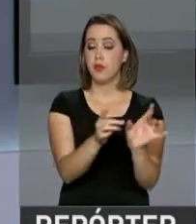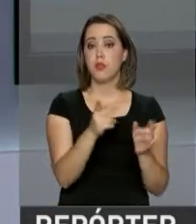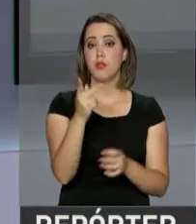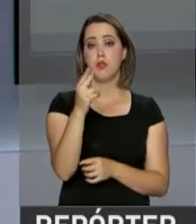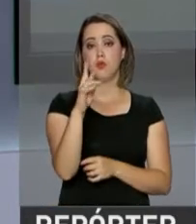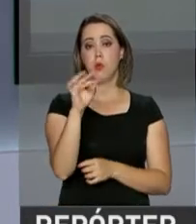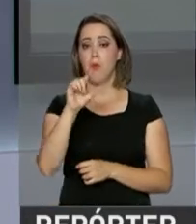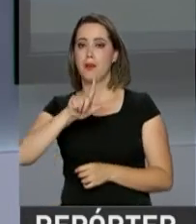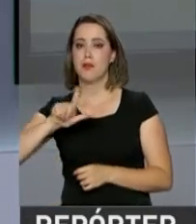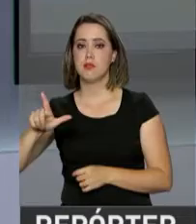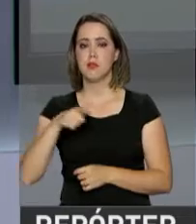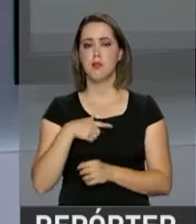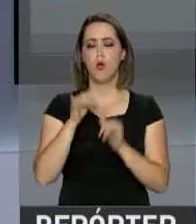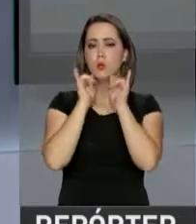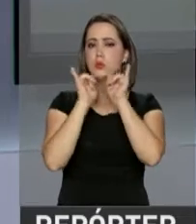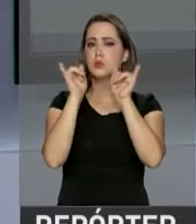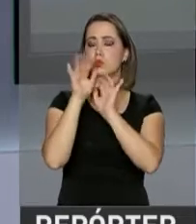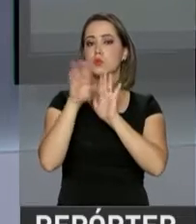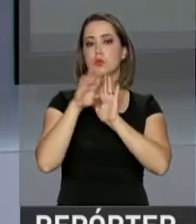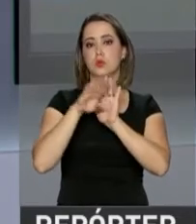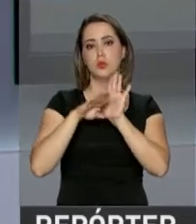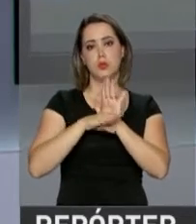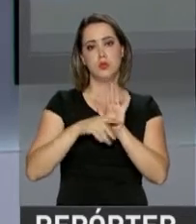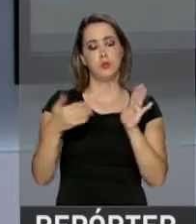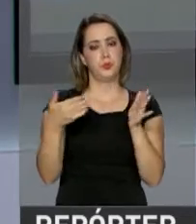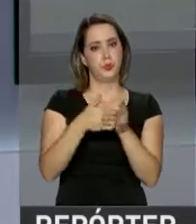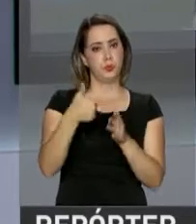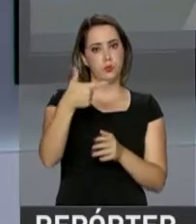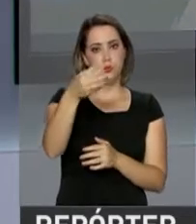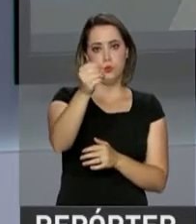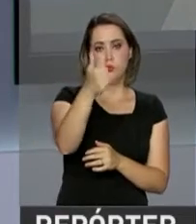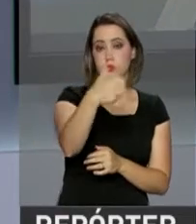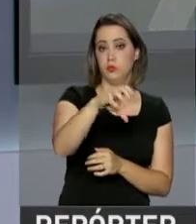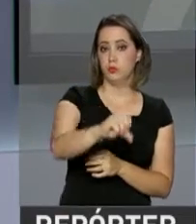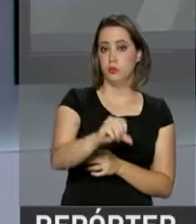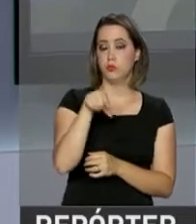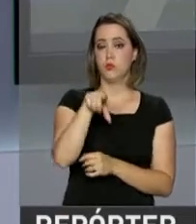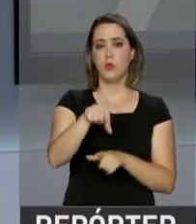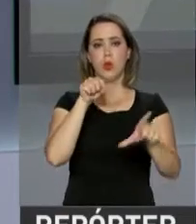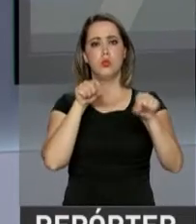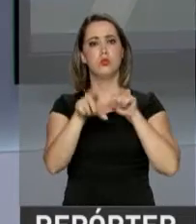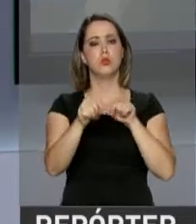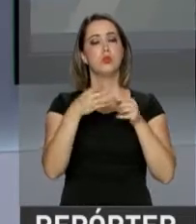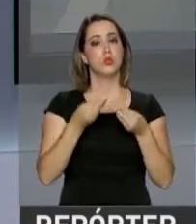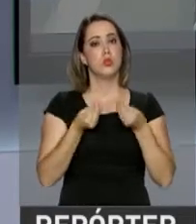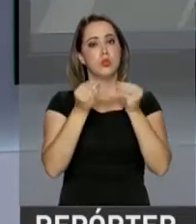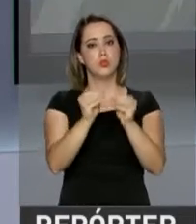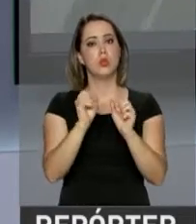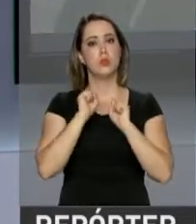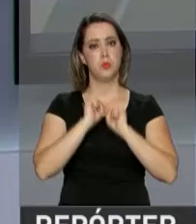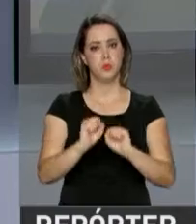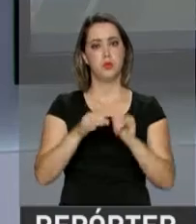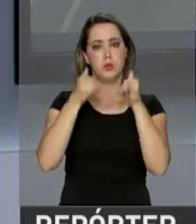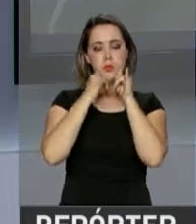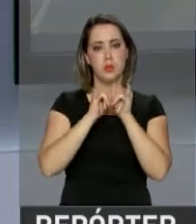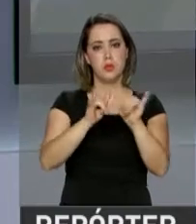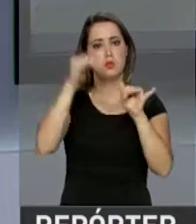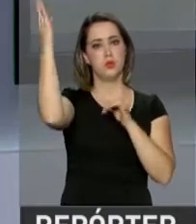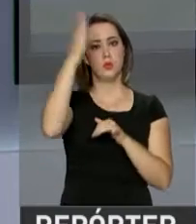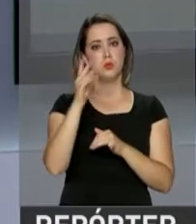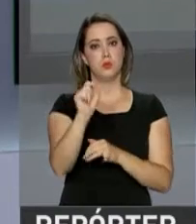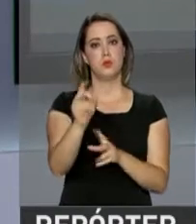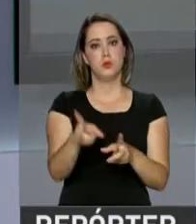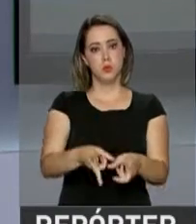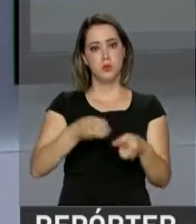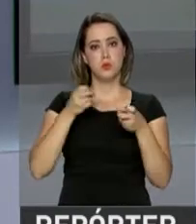pressão e divulga o calendário de leilões até 2019 decisões que deram fôlego para o setor energético brasileiro